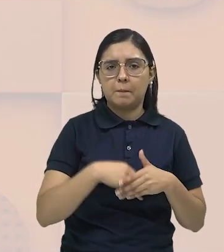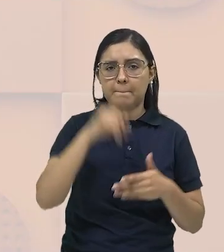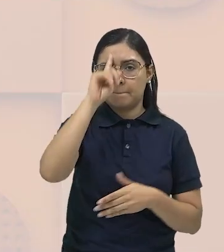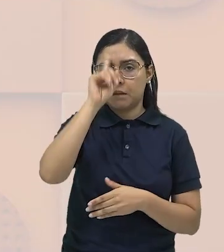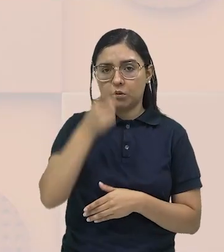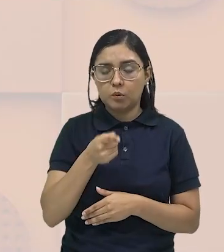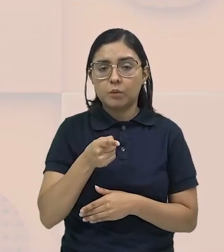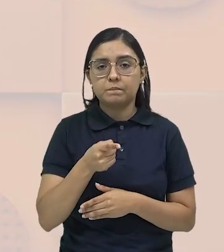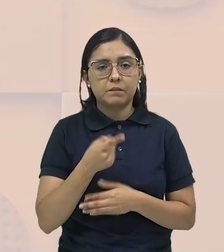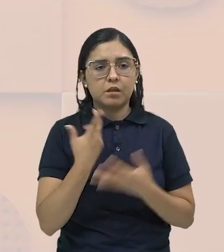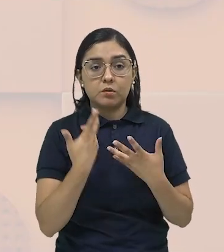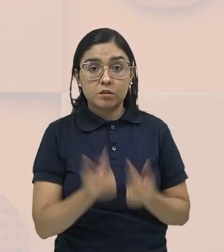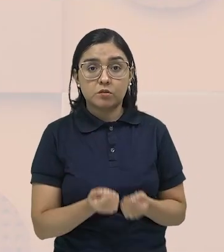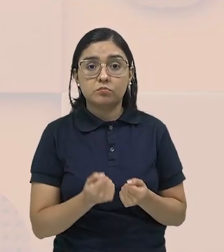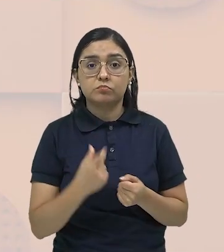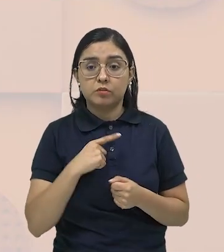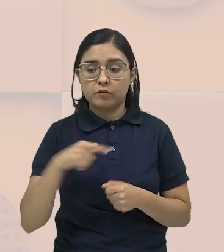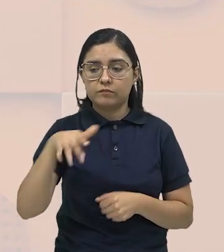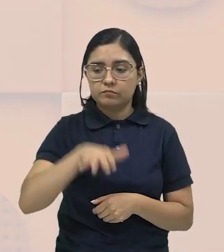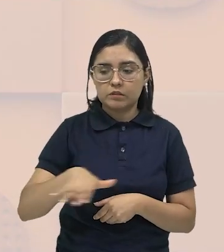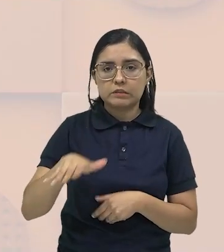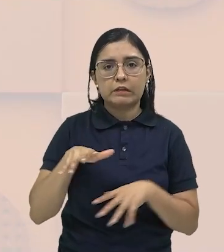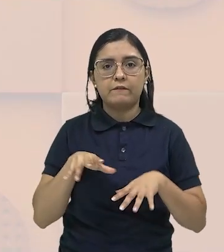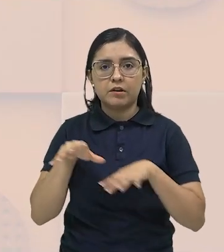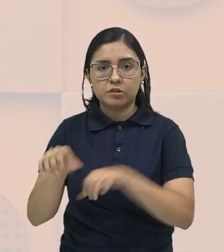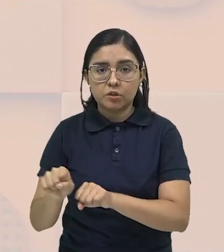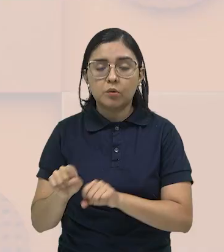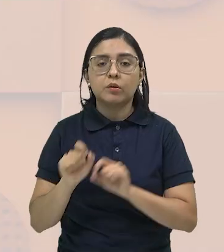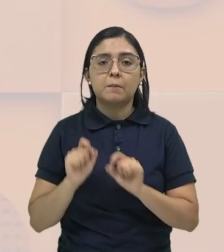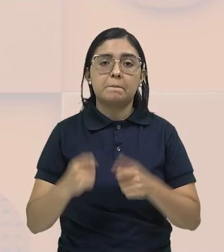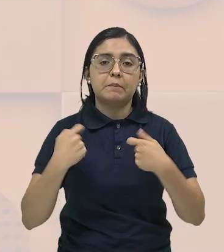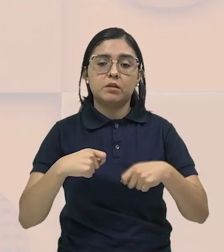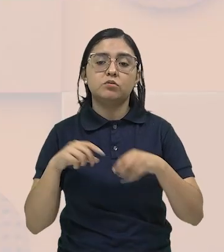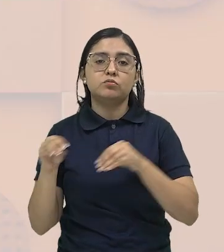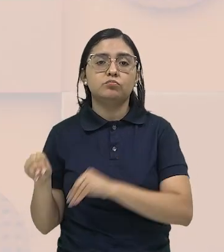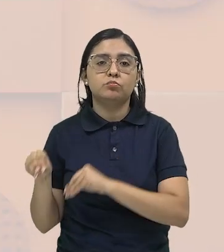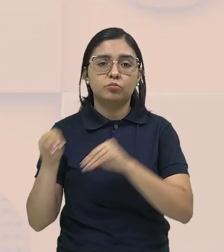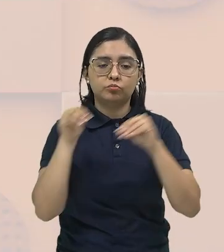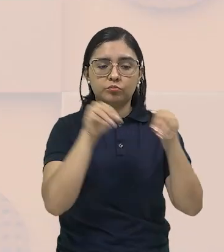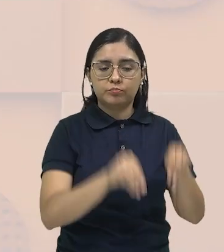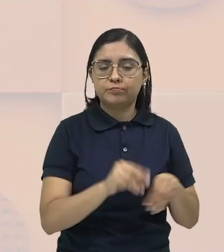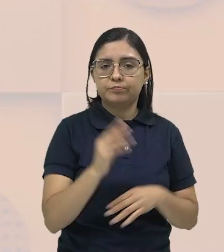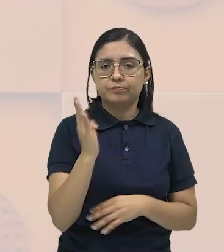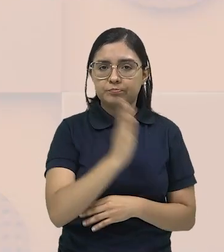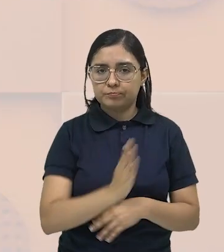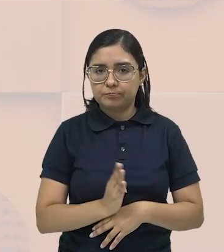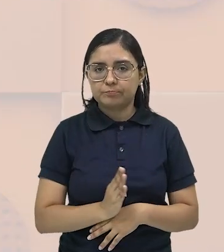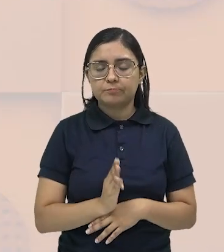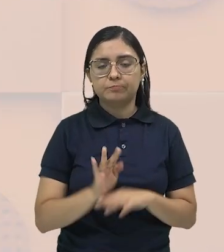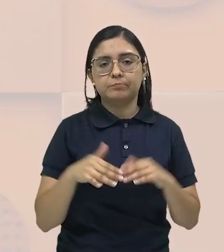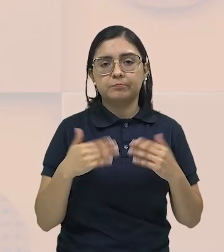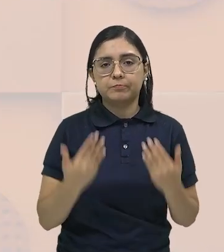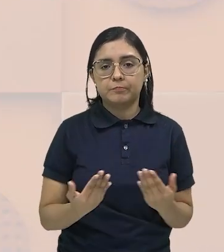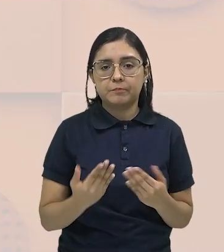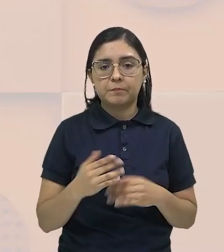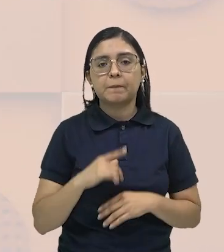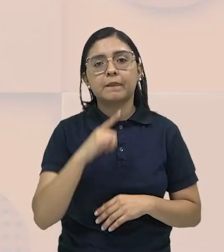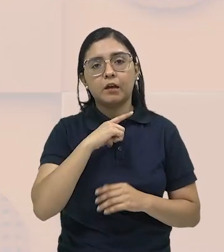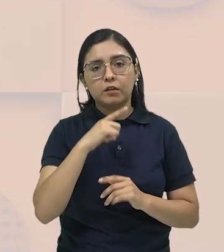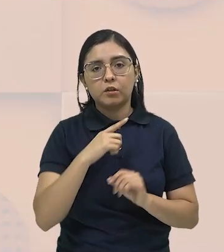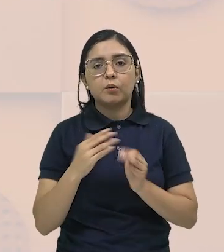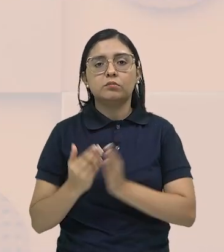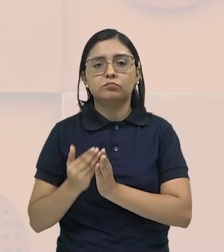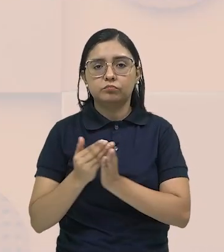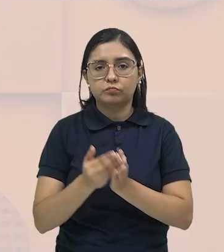ter a sua terra invadida, eles precisam vir para o Brasil, né? E aí eles vão vir escoltados